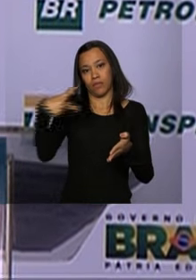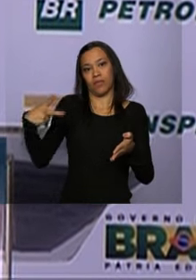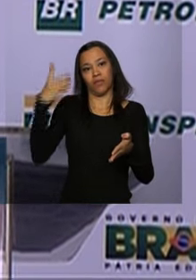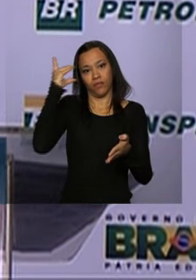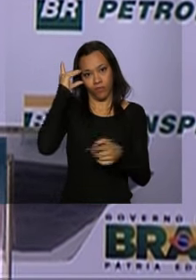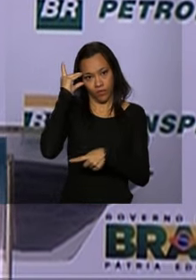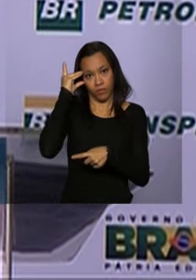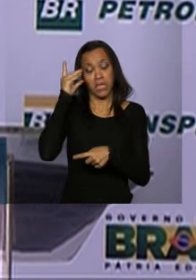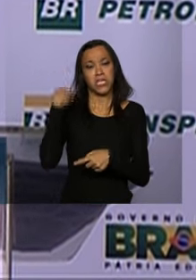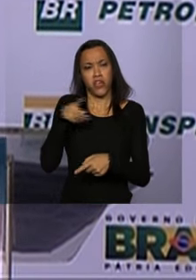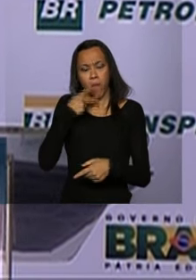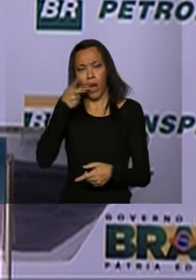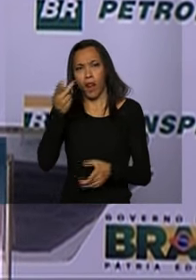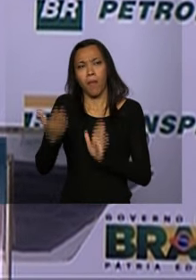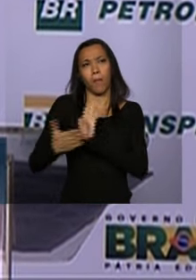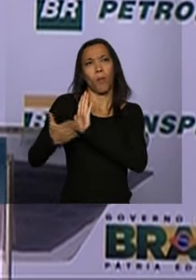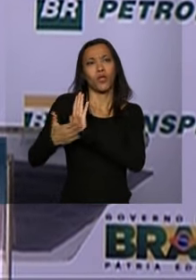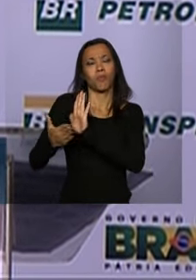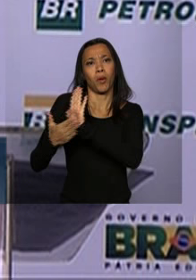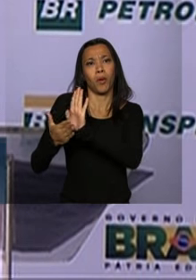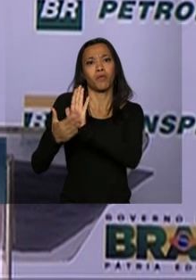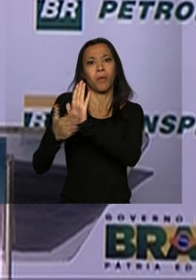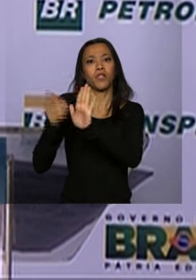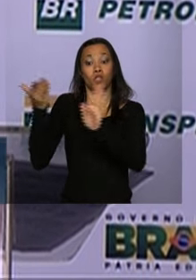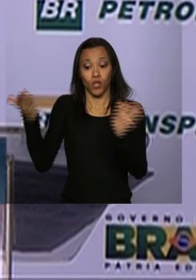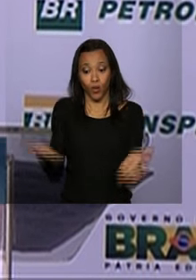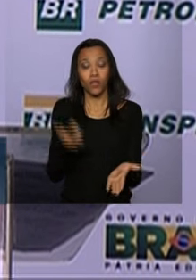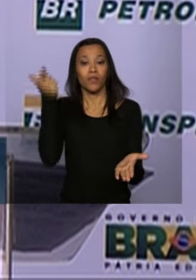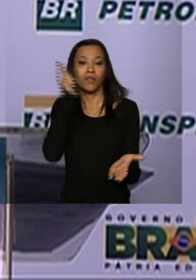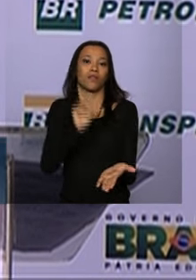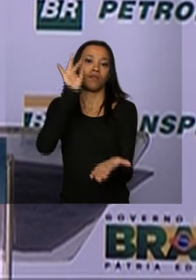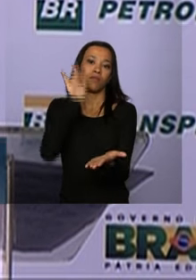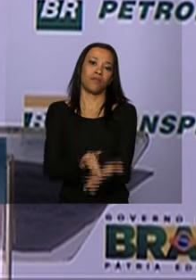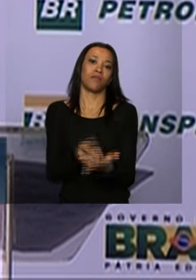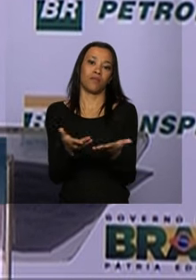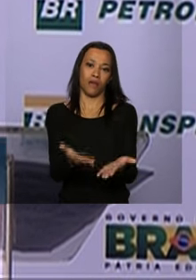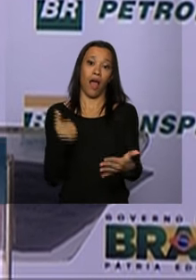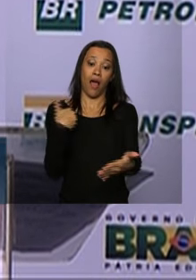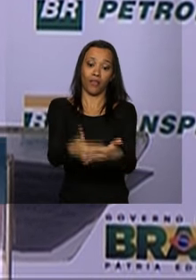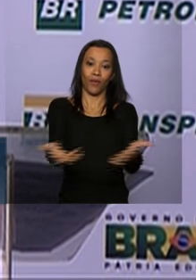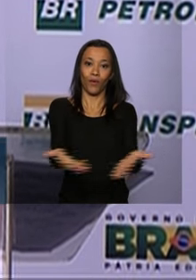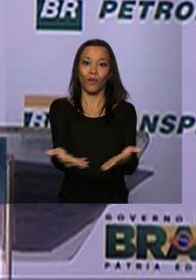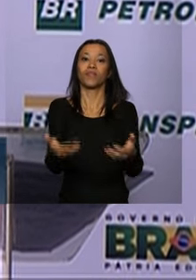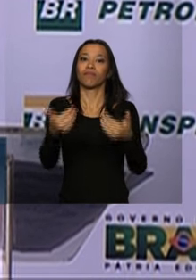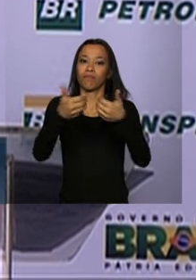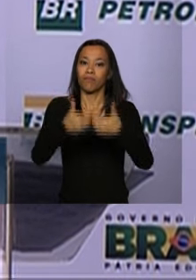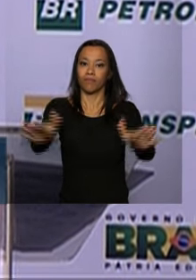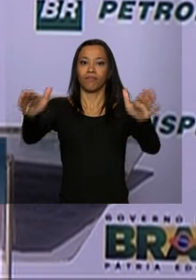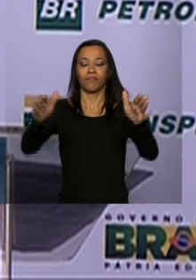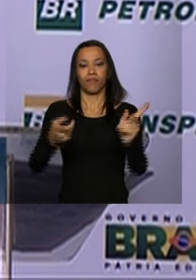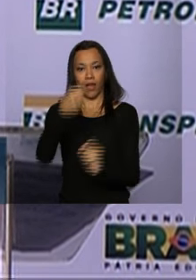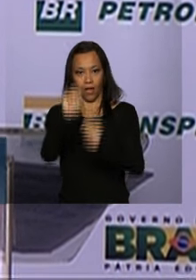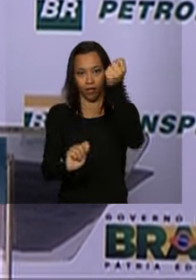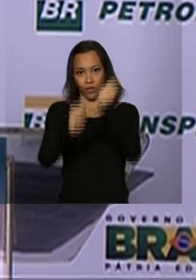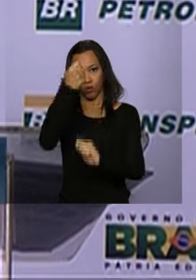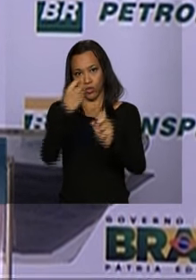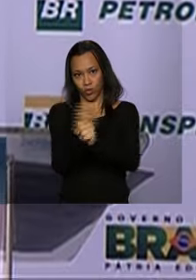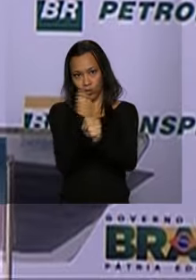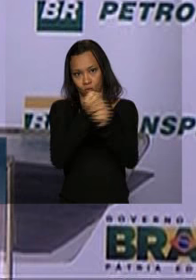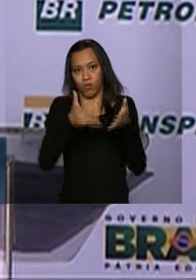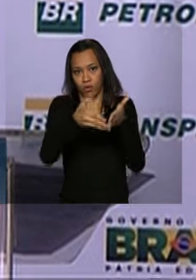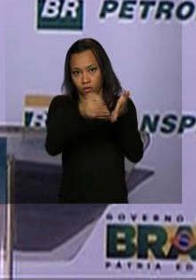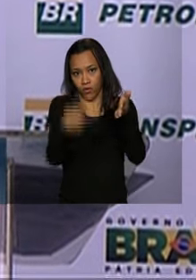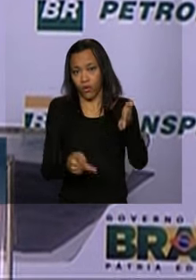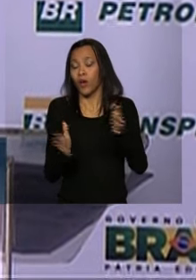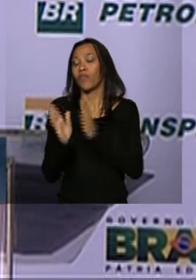promessas que nos motivaram e nos fizeram chegar até essa etapa de nossa indústria. Por isso pedimos e imploramos, não nos